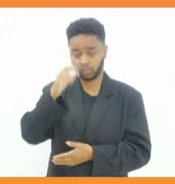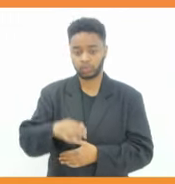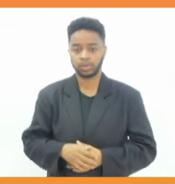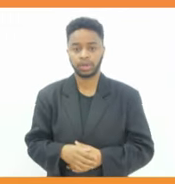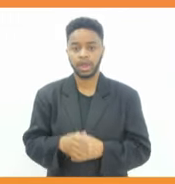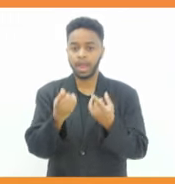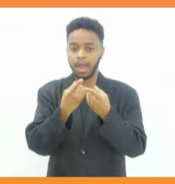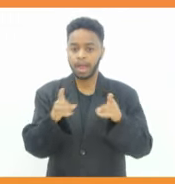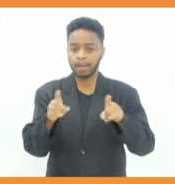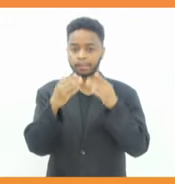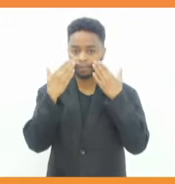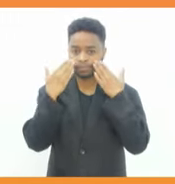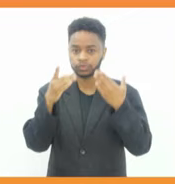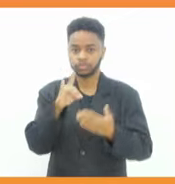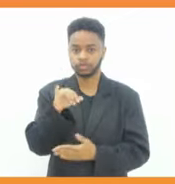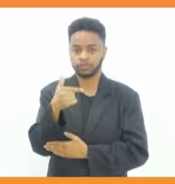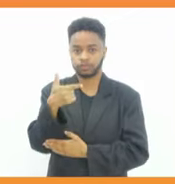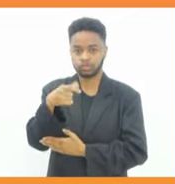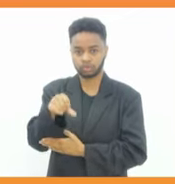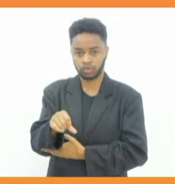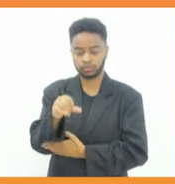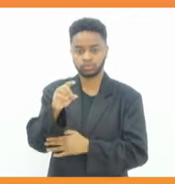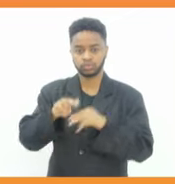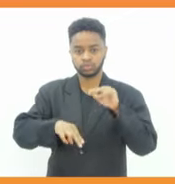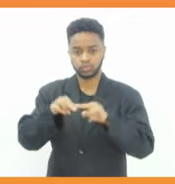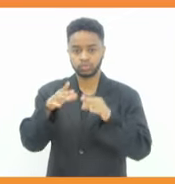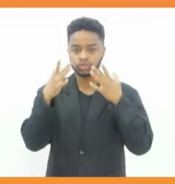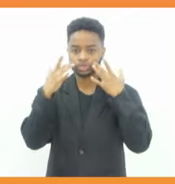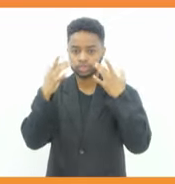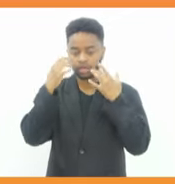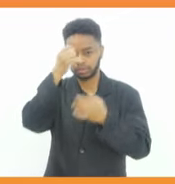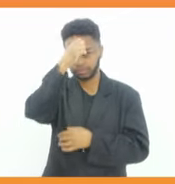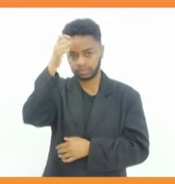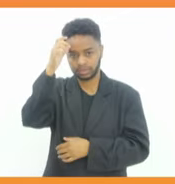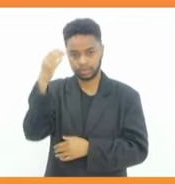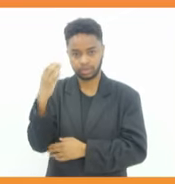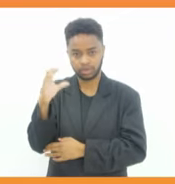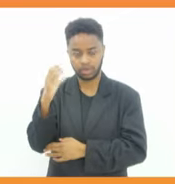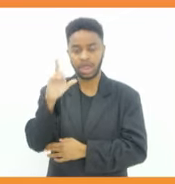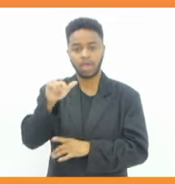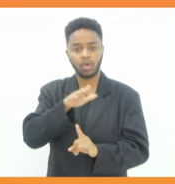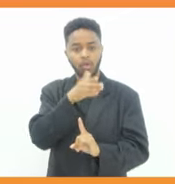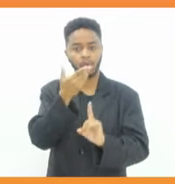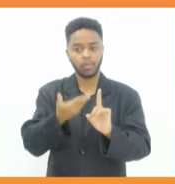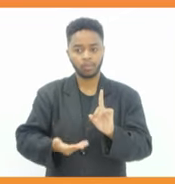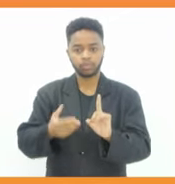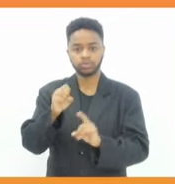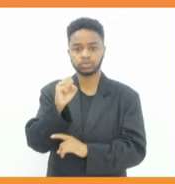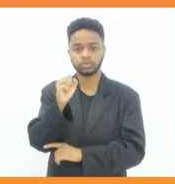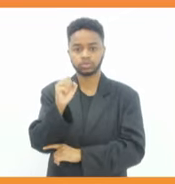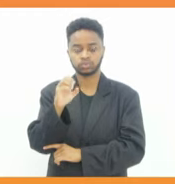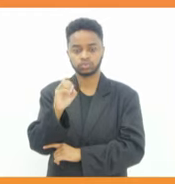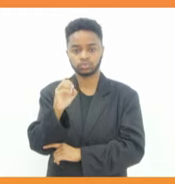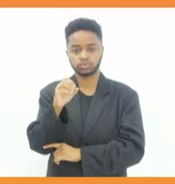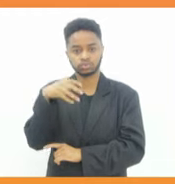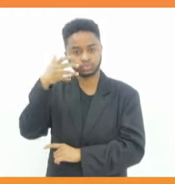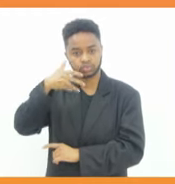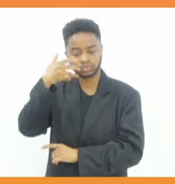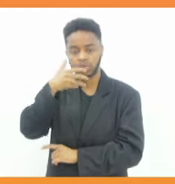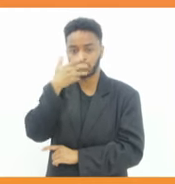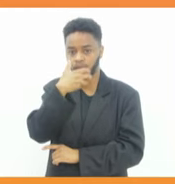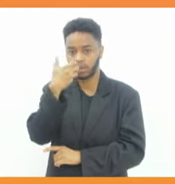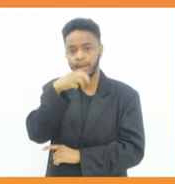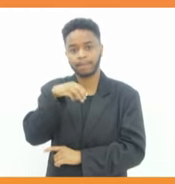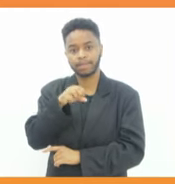de encerramento, no dia 29 de junho, no Teatro Municipal de Niterói, será em homenagem à soprano Marina Considera, falecida